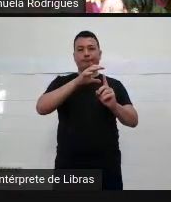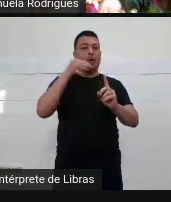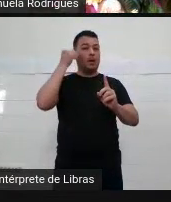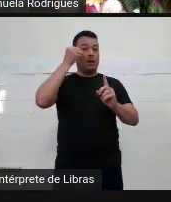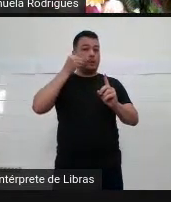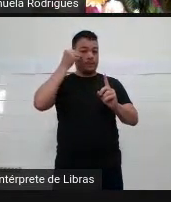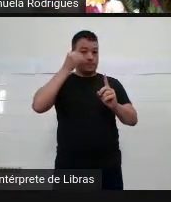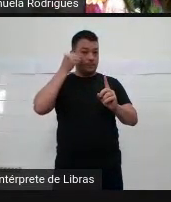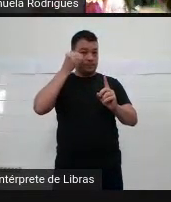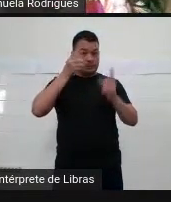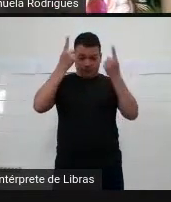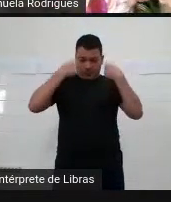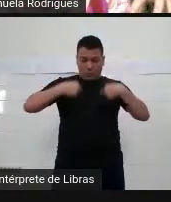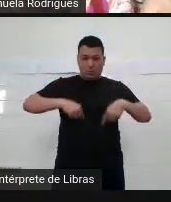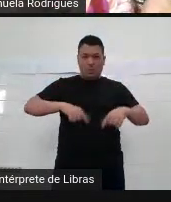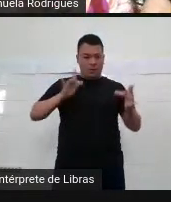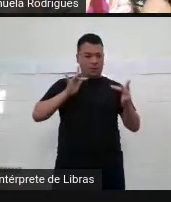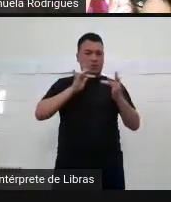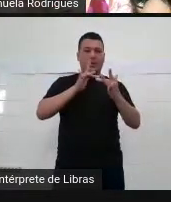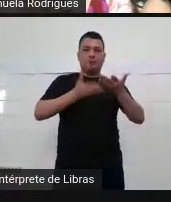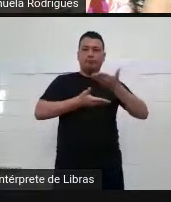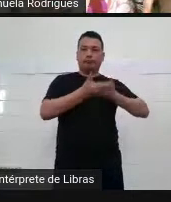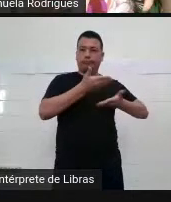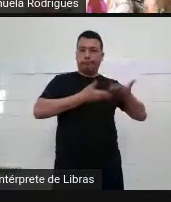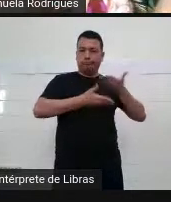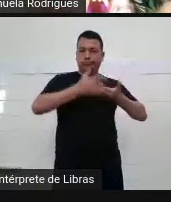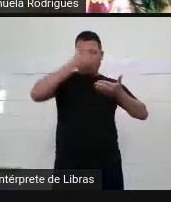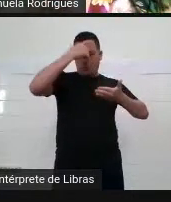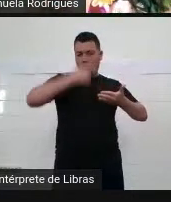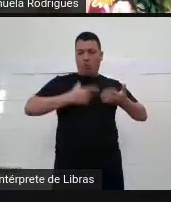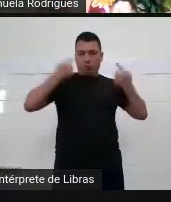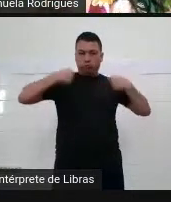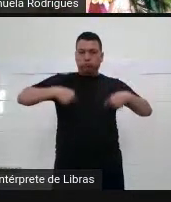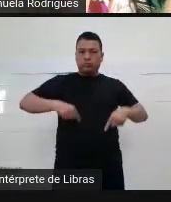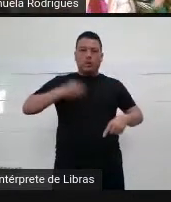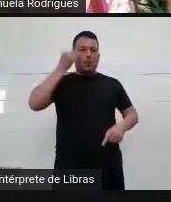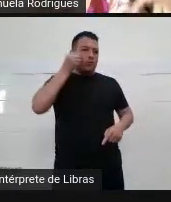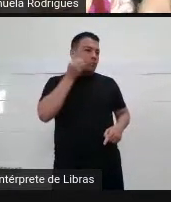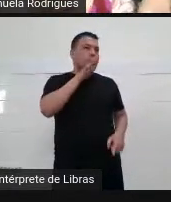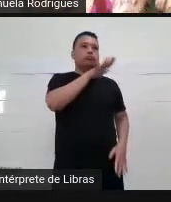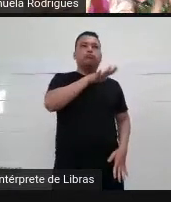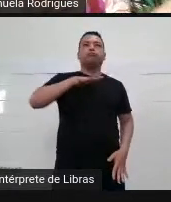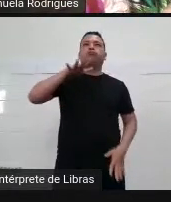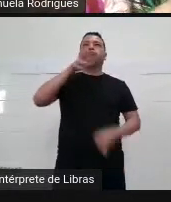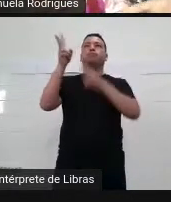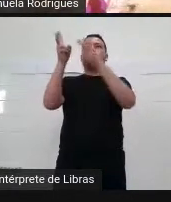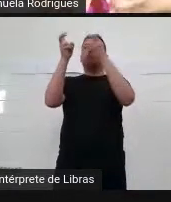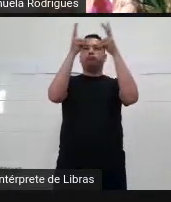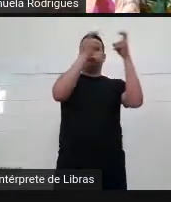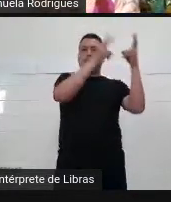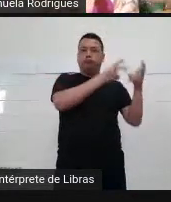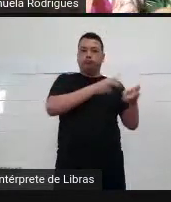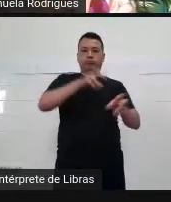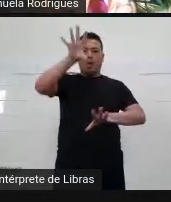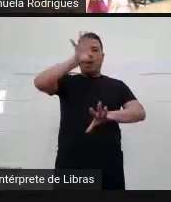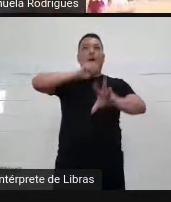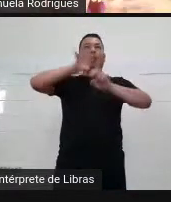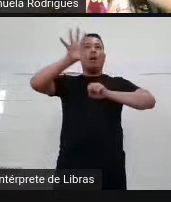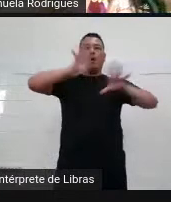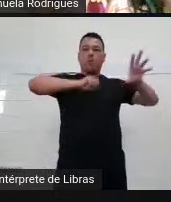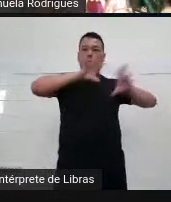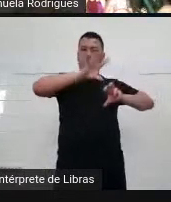experiência corpórea. Então, é através do corpo que eu experimento o mundo, e é também nessa relação